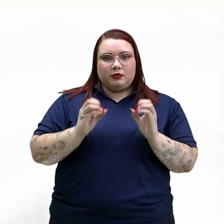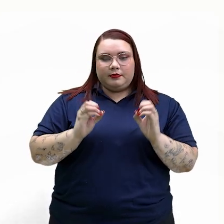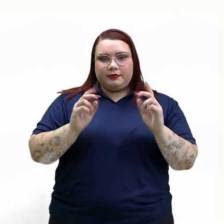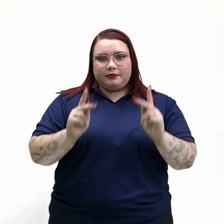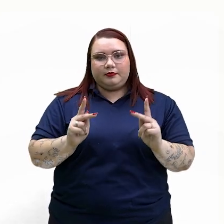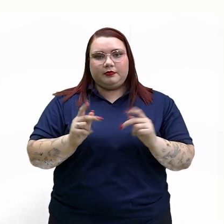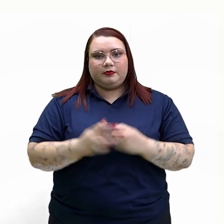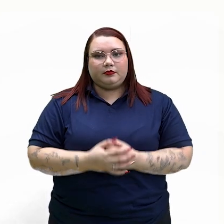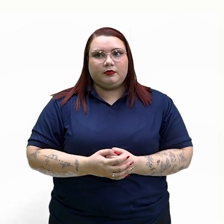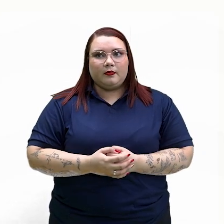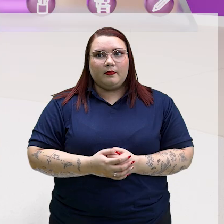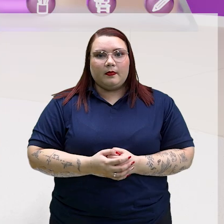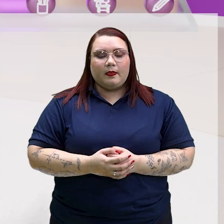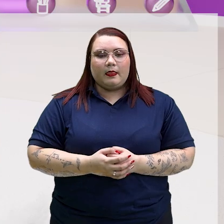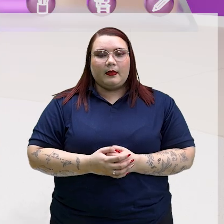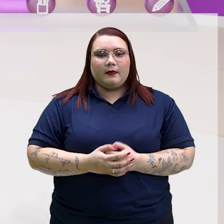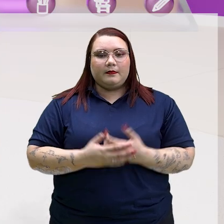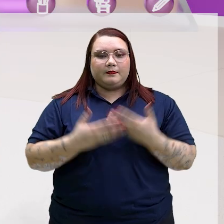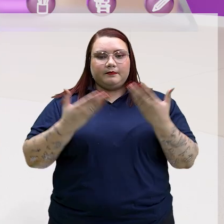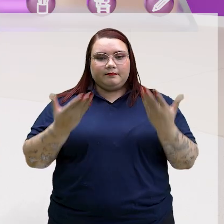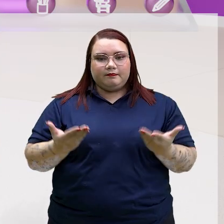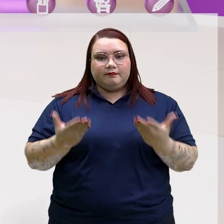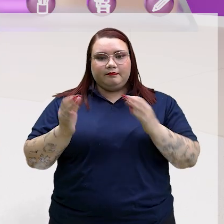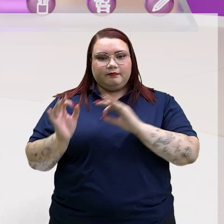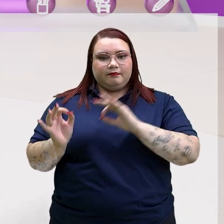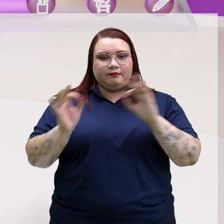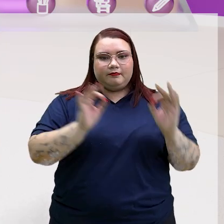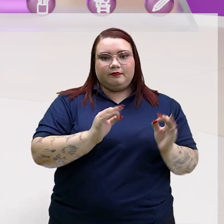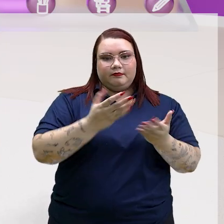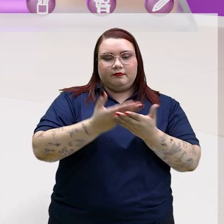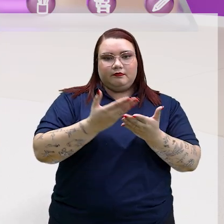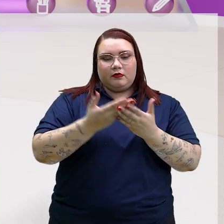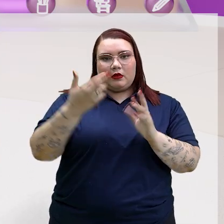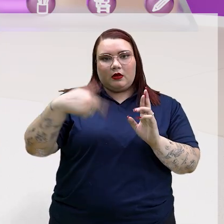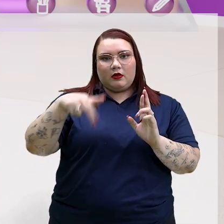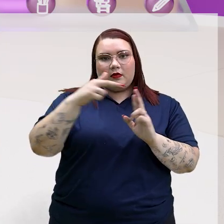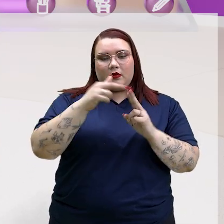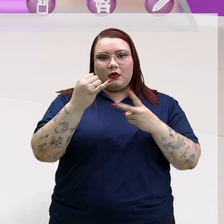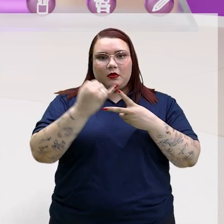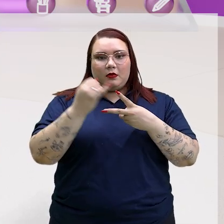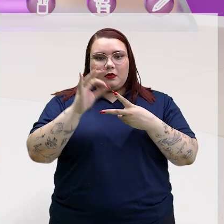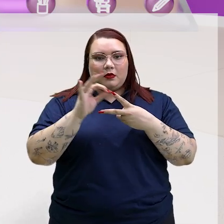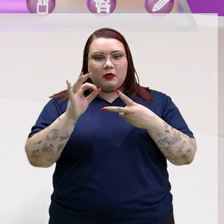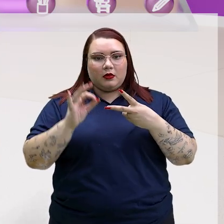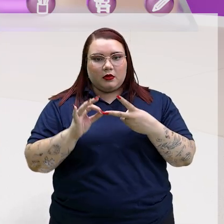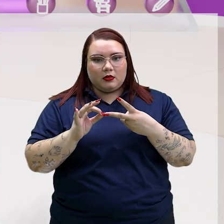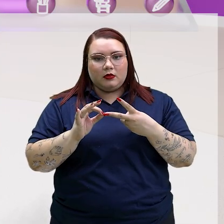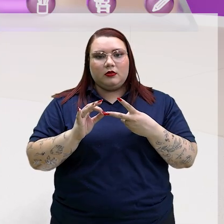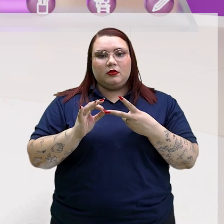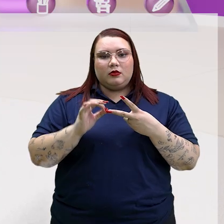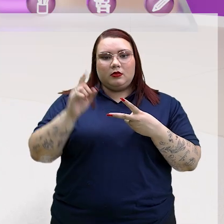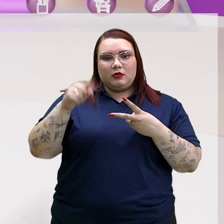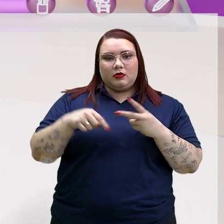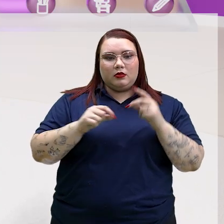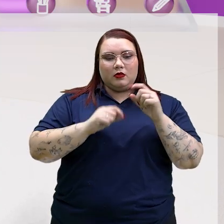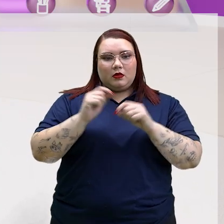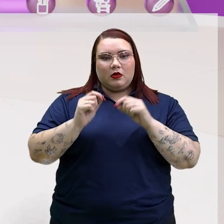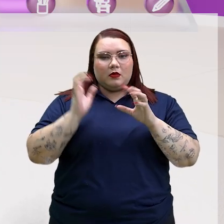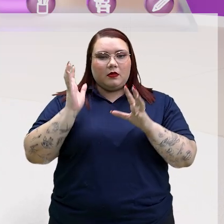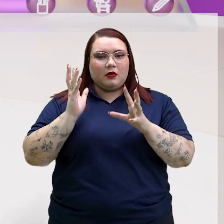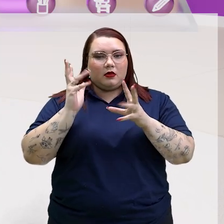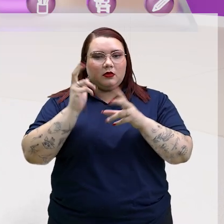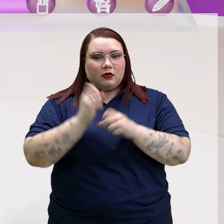bem? Então é isso aí. Essa foi a nossa aula sobre polígonos regulares. Foi mais uma